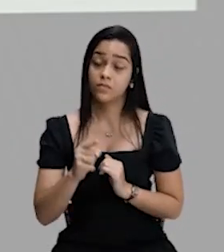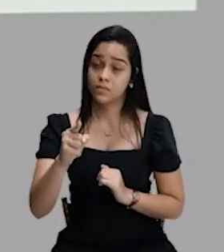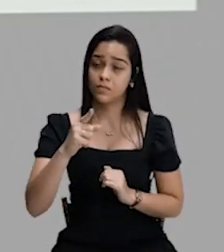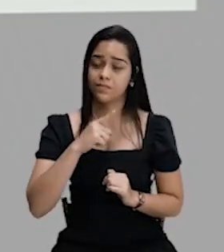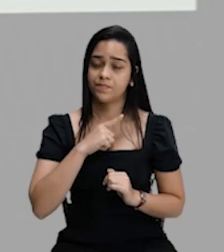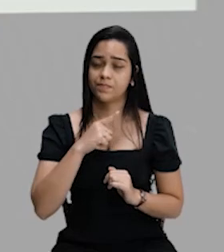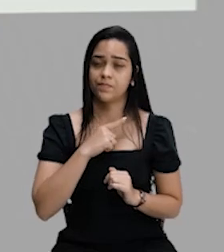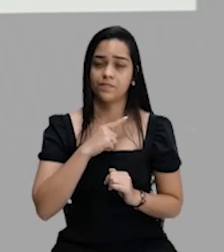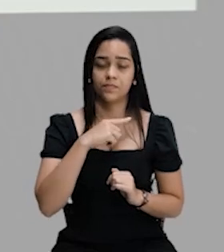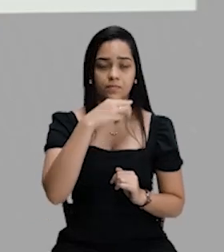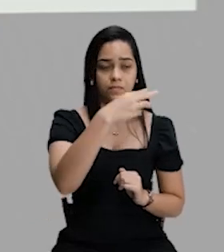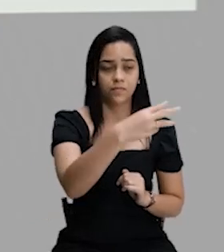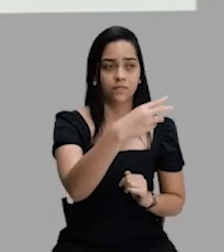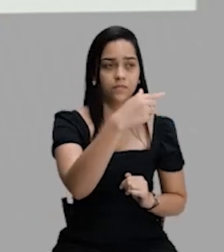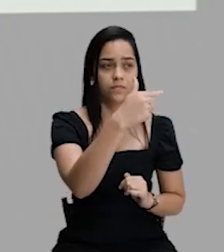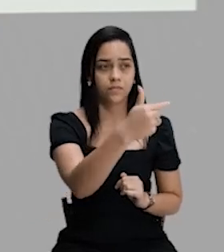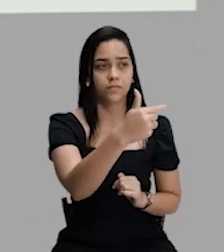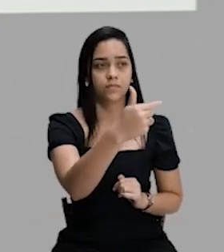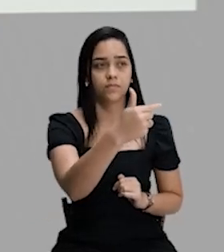32